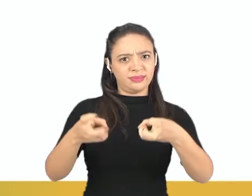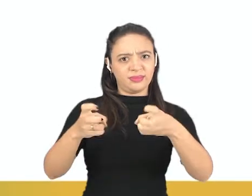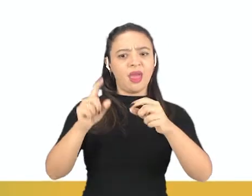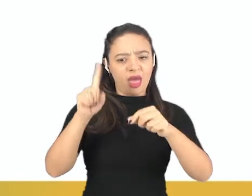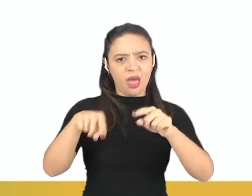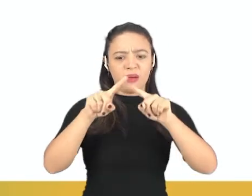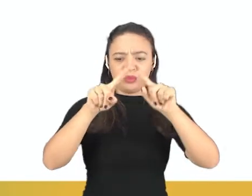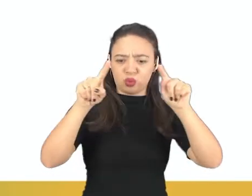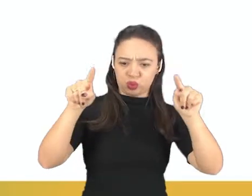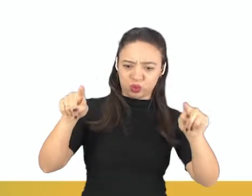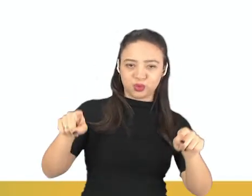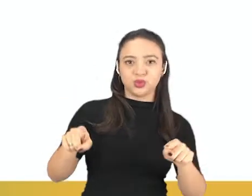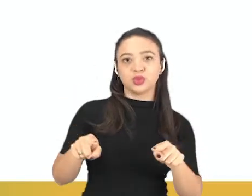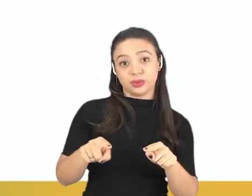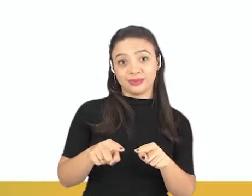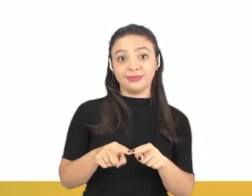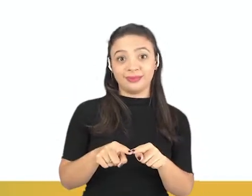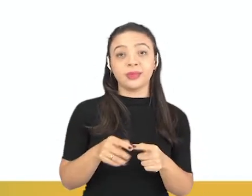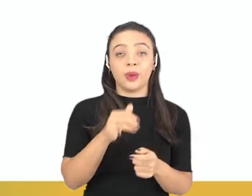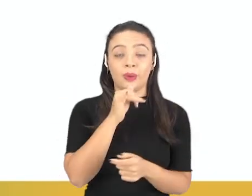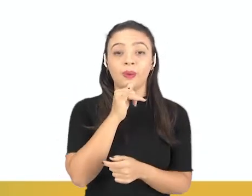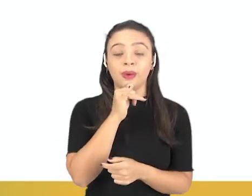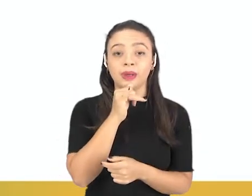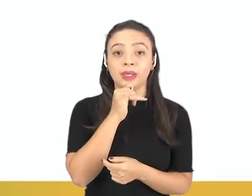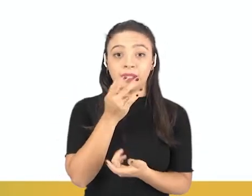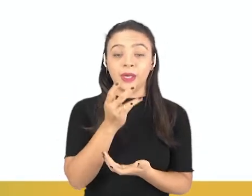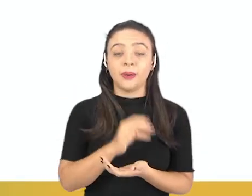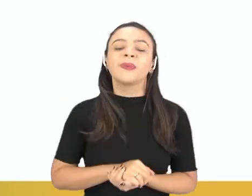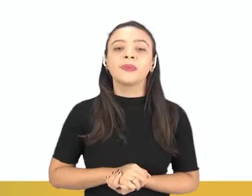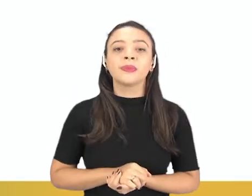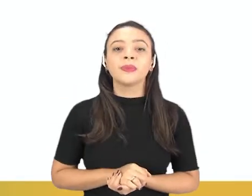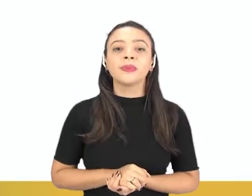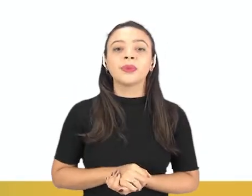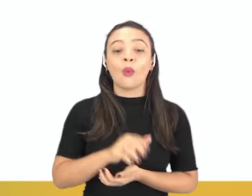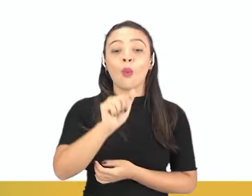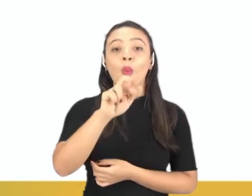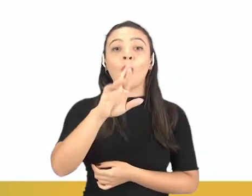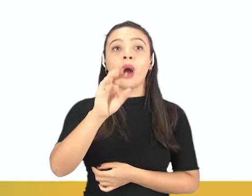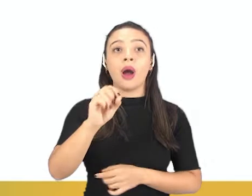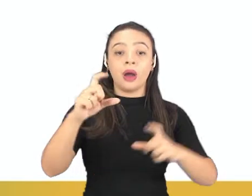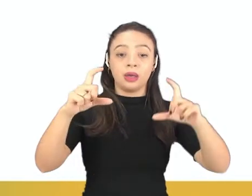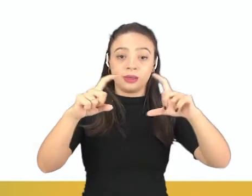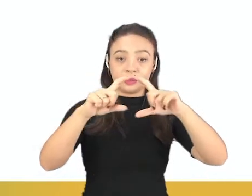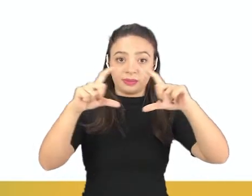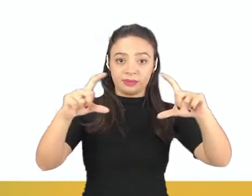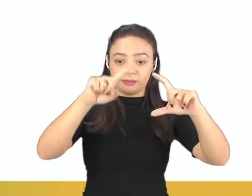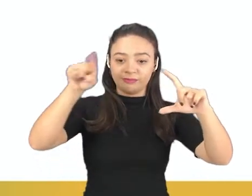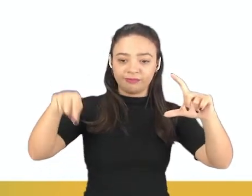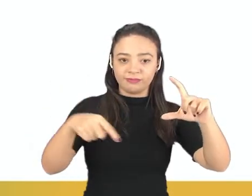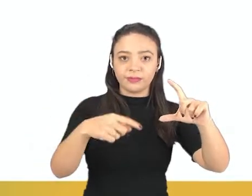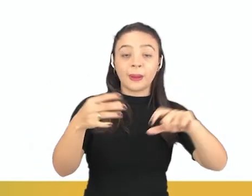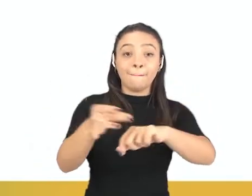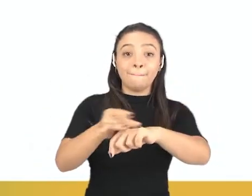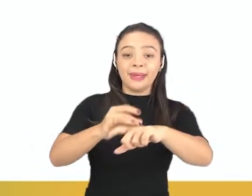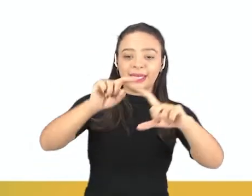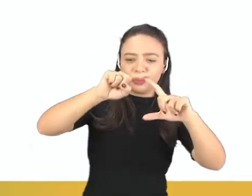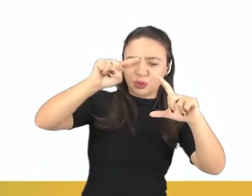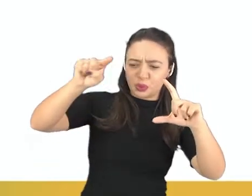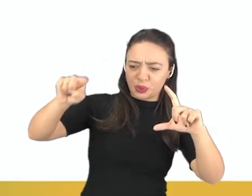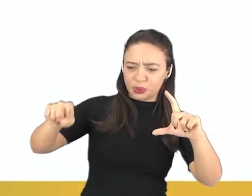circular então aí nós temos um exemplo de circunferência o aro né Essa partezinha preta seria a